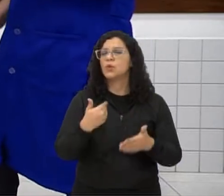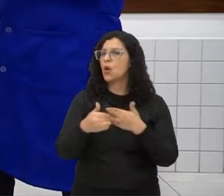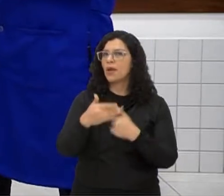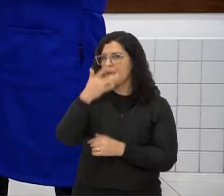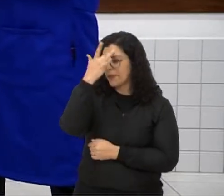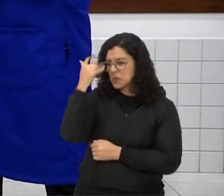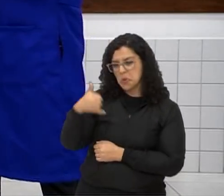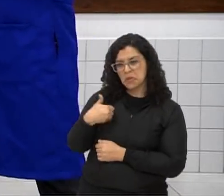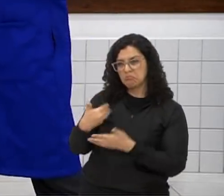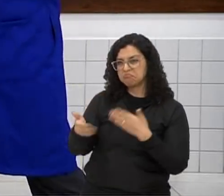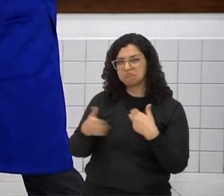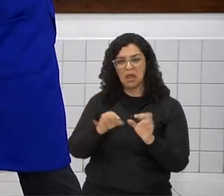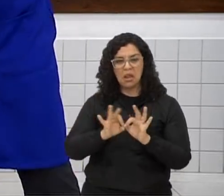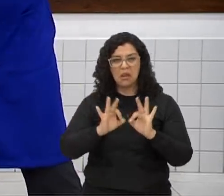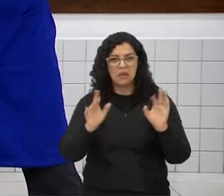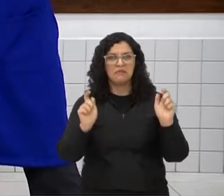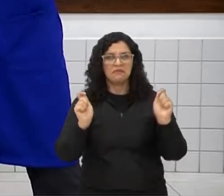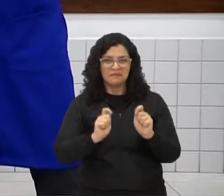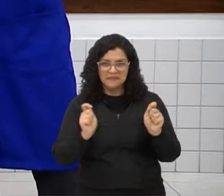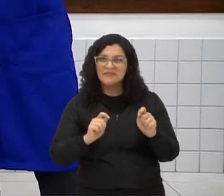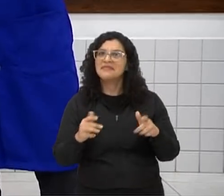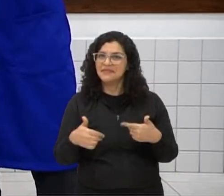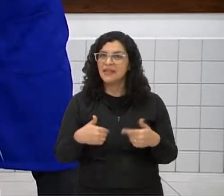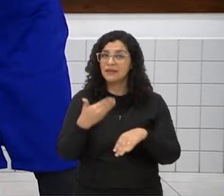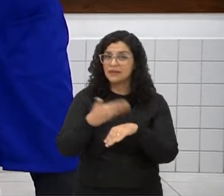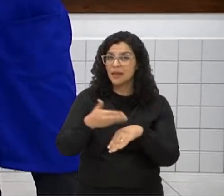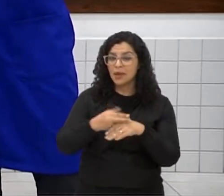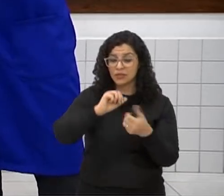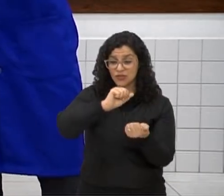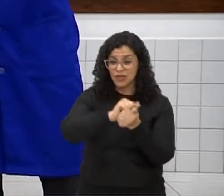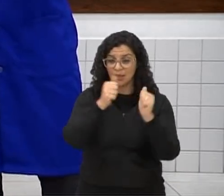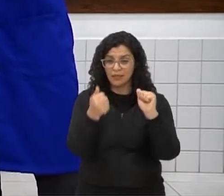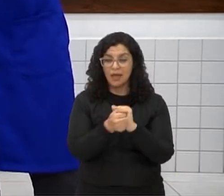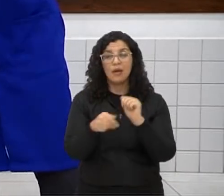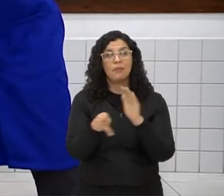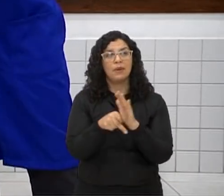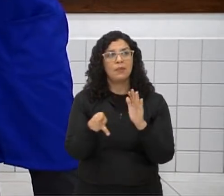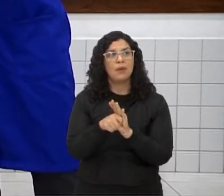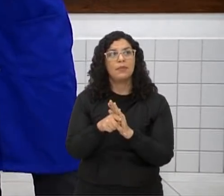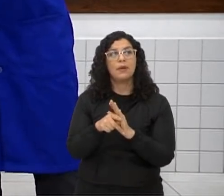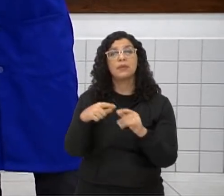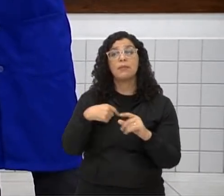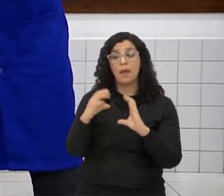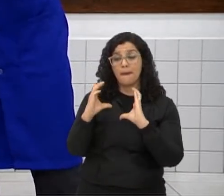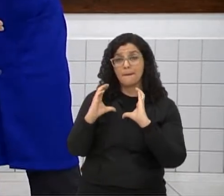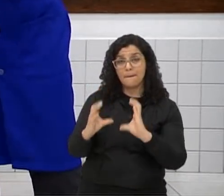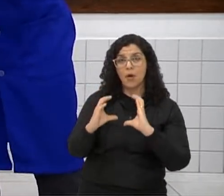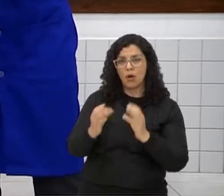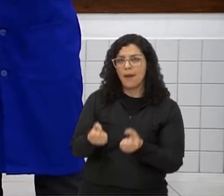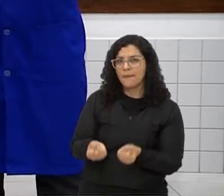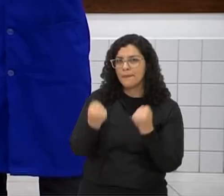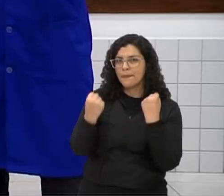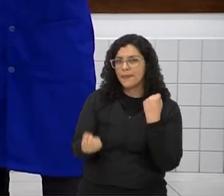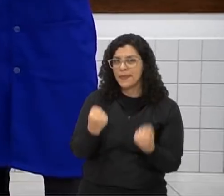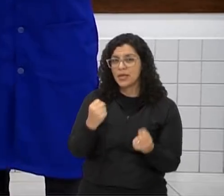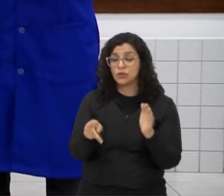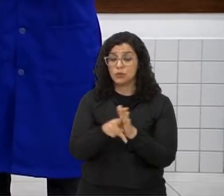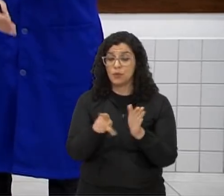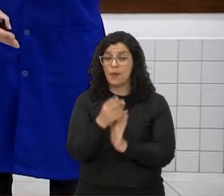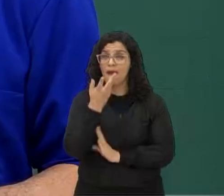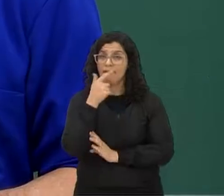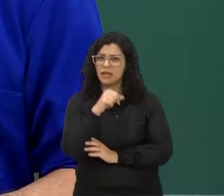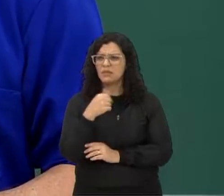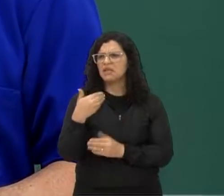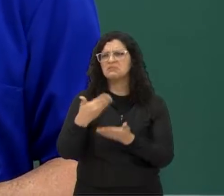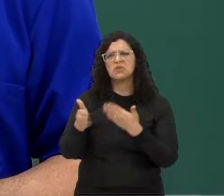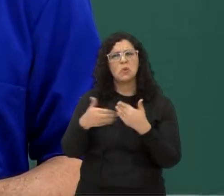Qualquer idade. A gente vai ver aqui que existe uma adaptação, principalmente no tamanho e no peso da bola para as crianças, mas